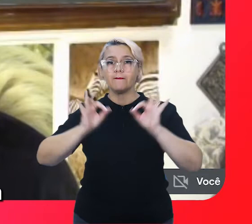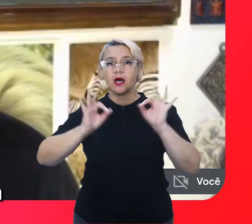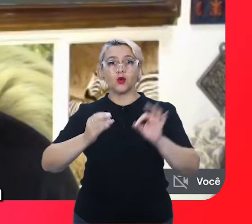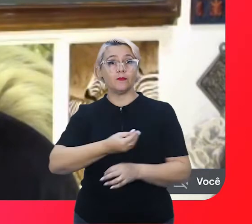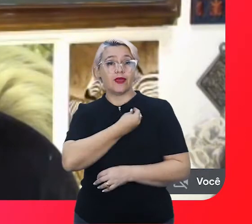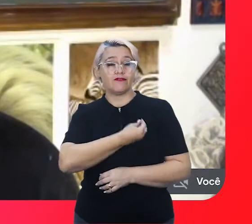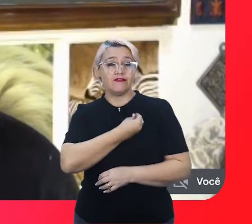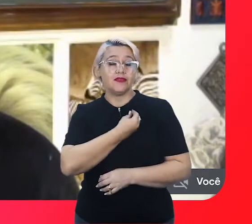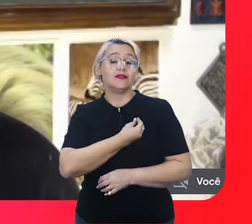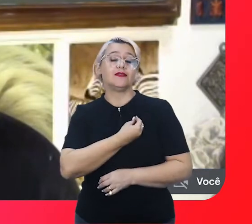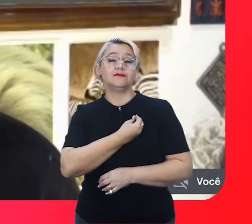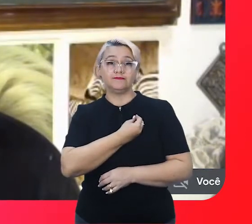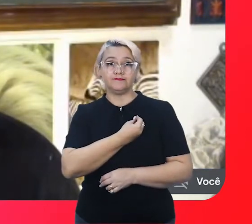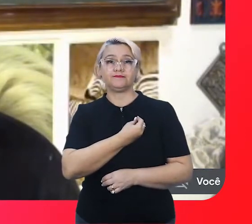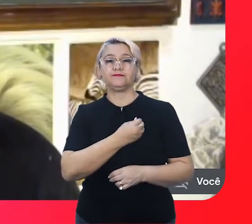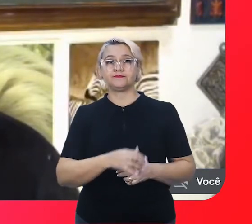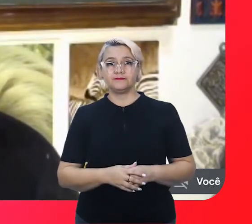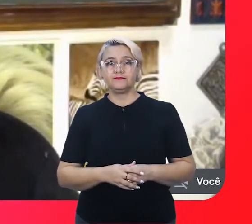vida assim